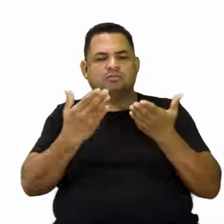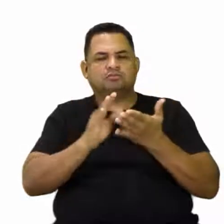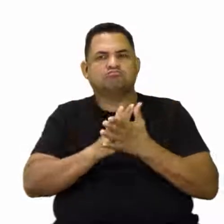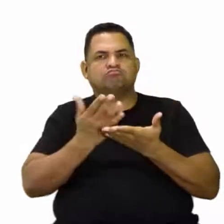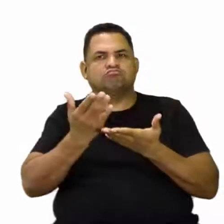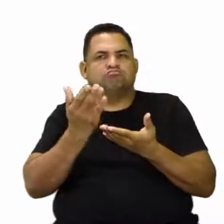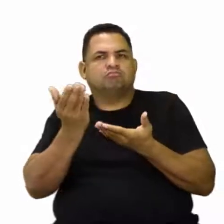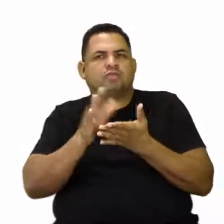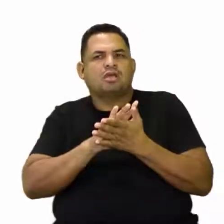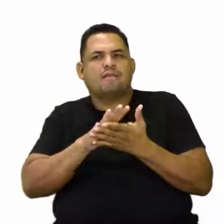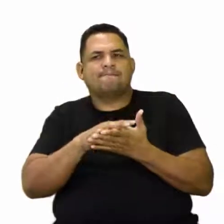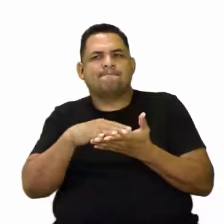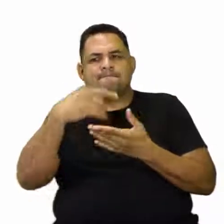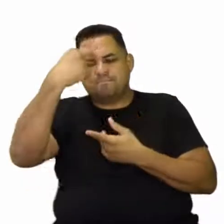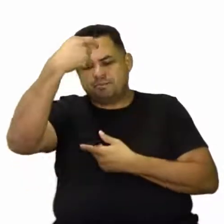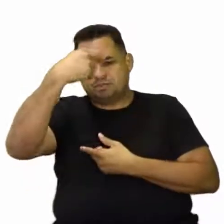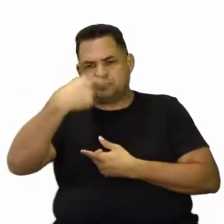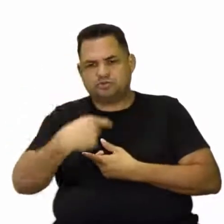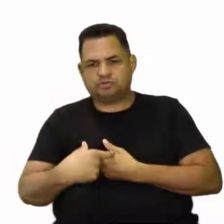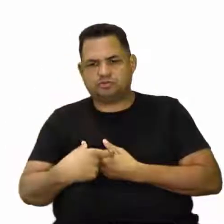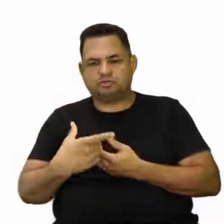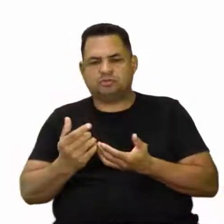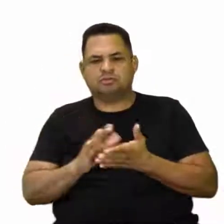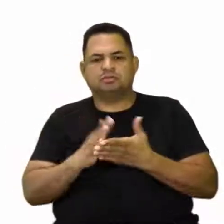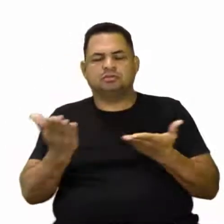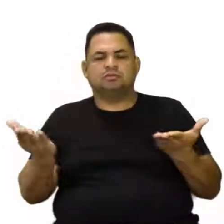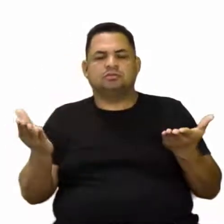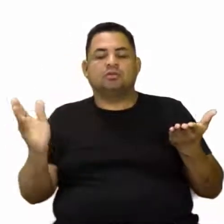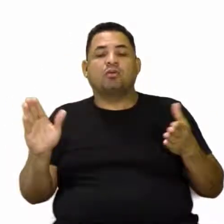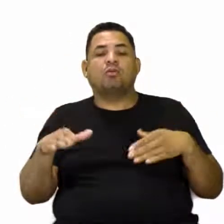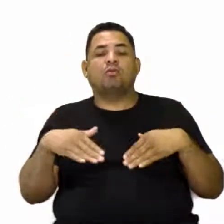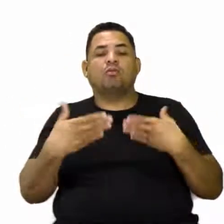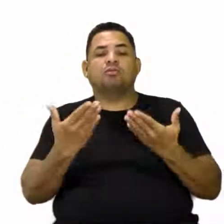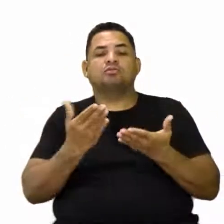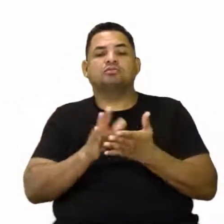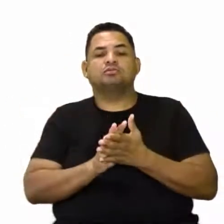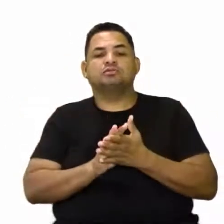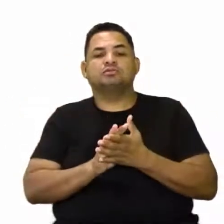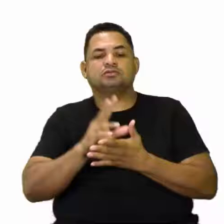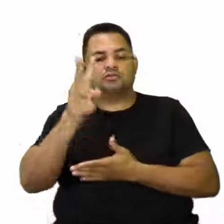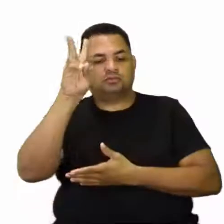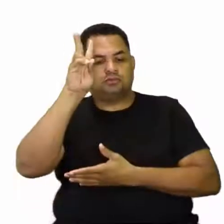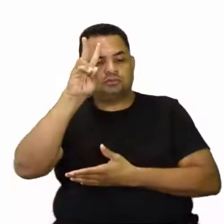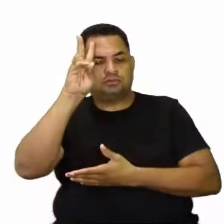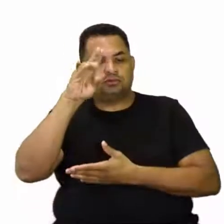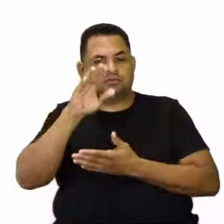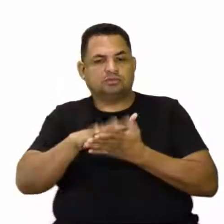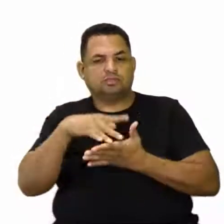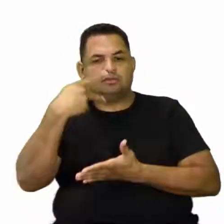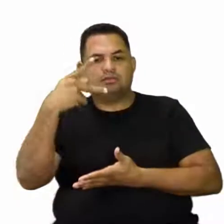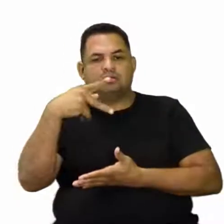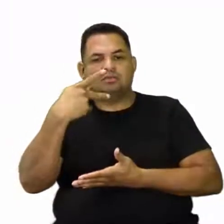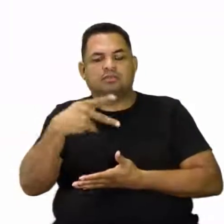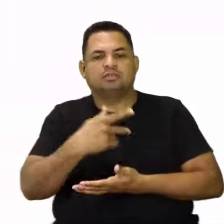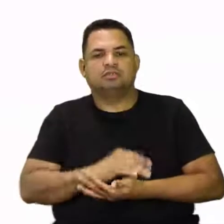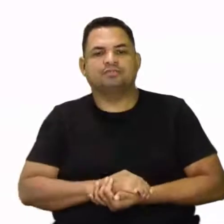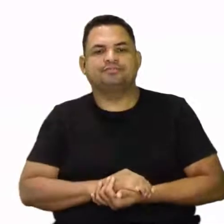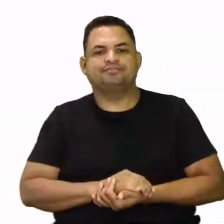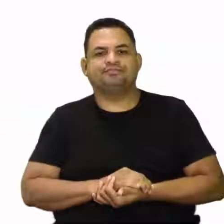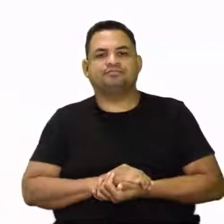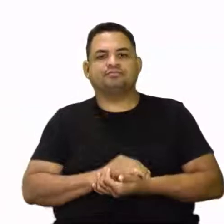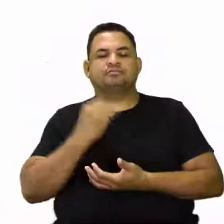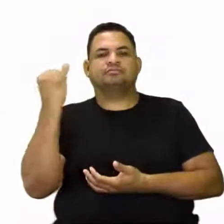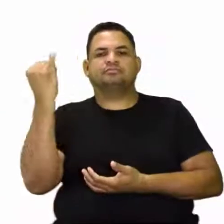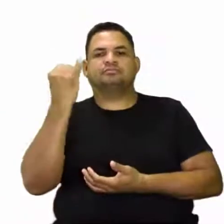da personalidade do personagem, da personagem a qual está ali sendo descrita, certo? Então é